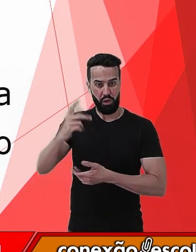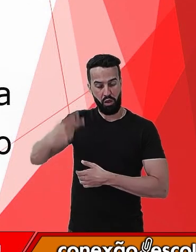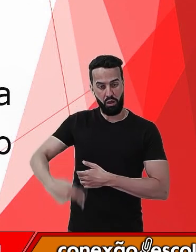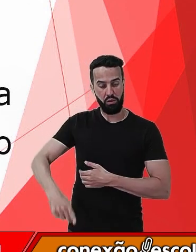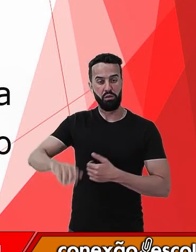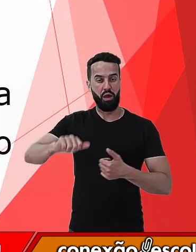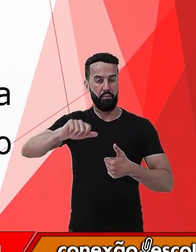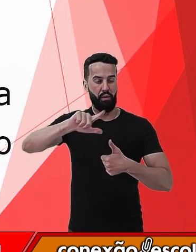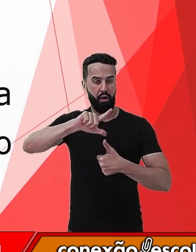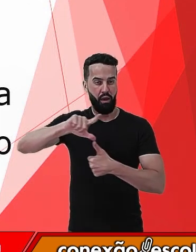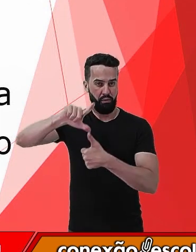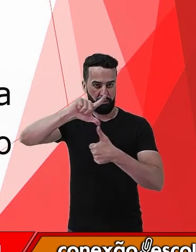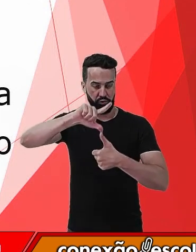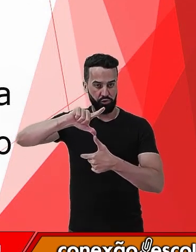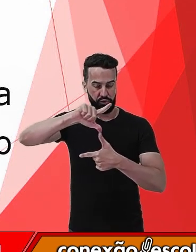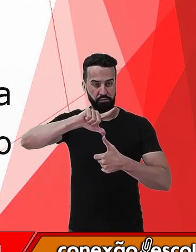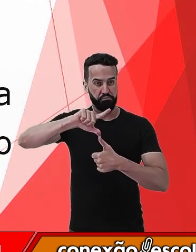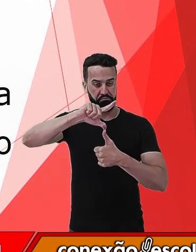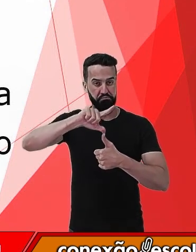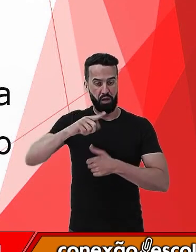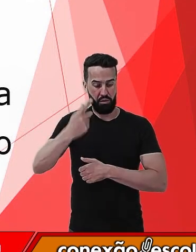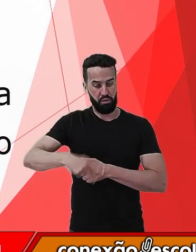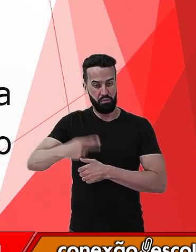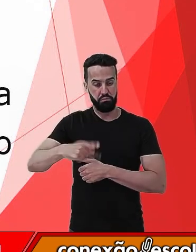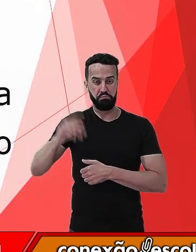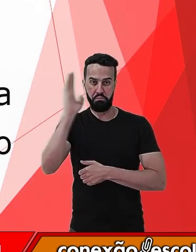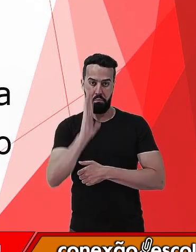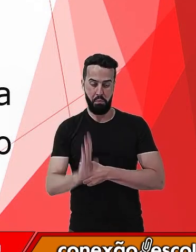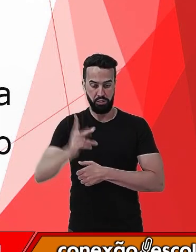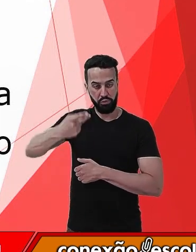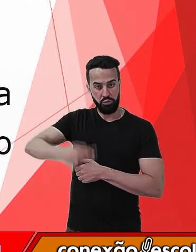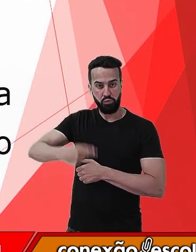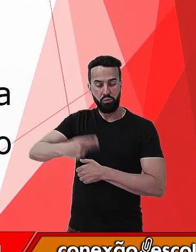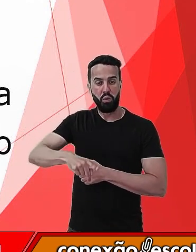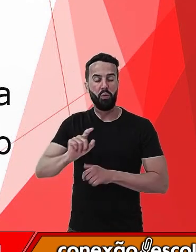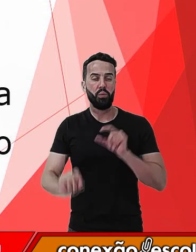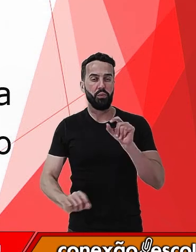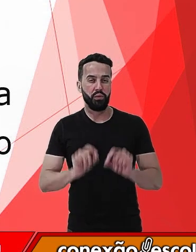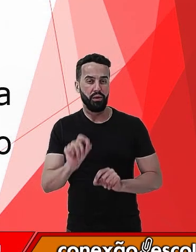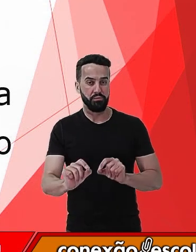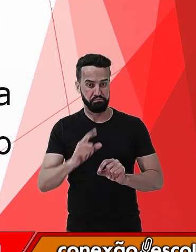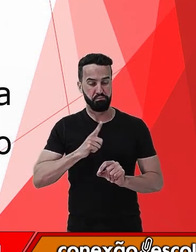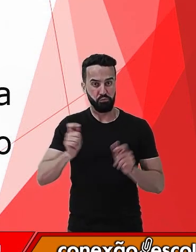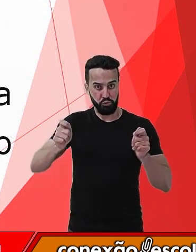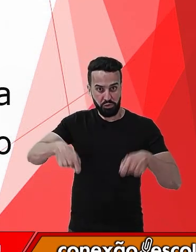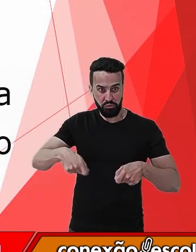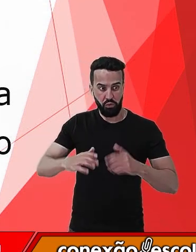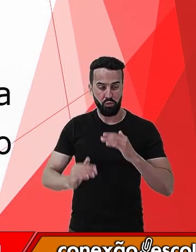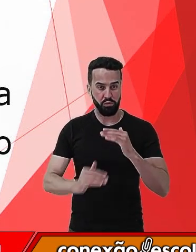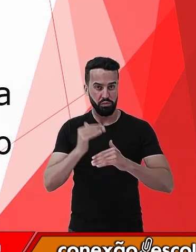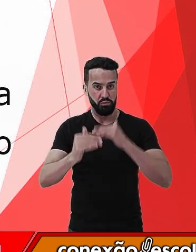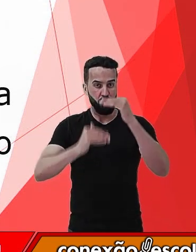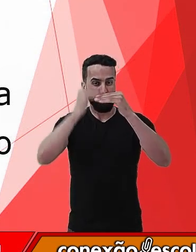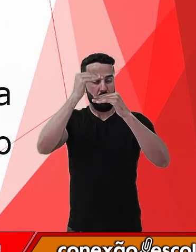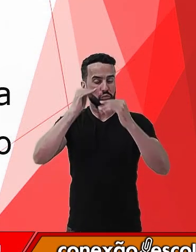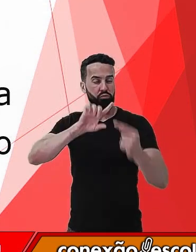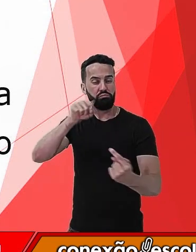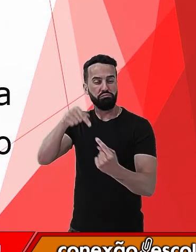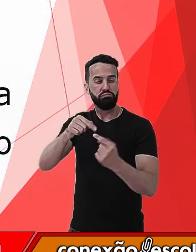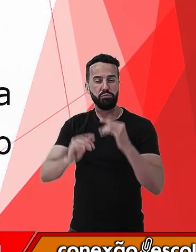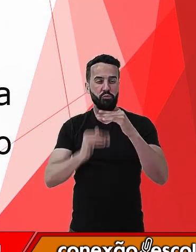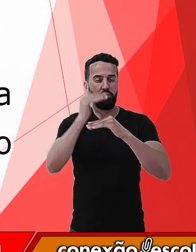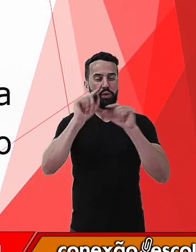os problemas chineses na logística de transporte de matérias-primas vindas aqui da